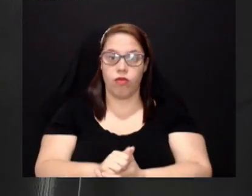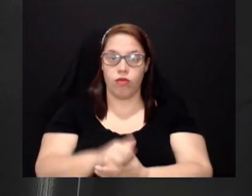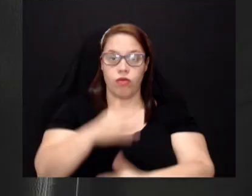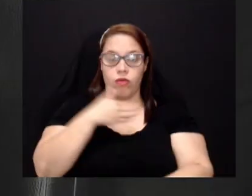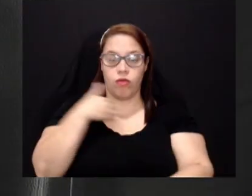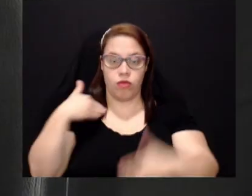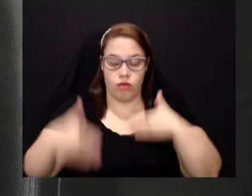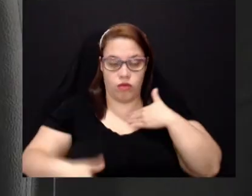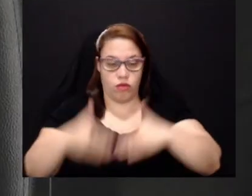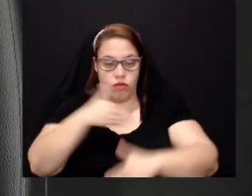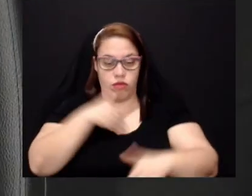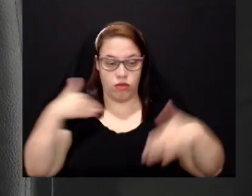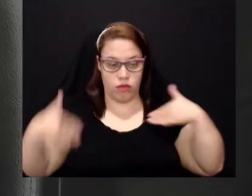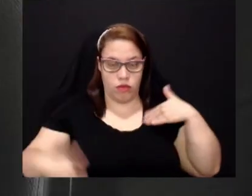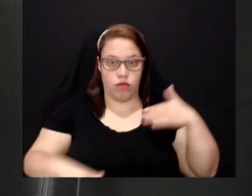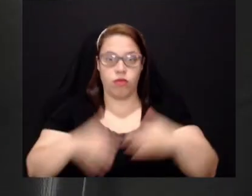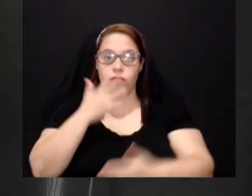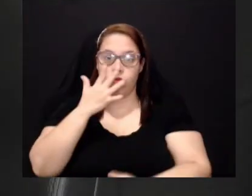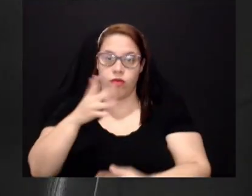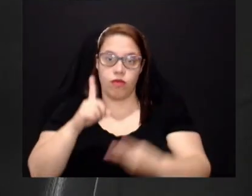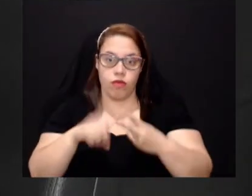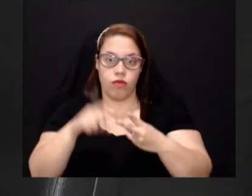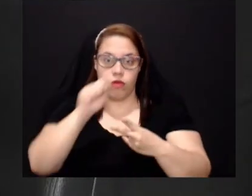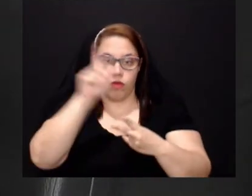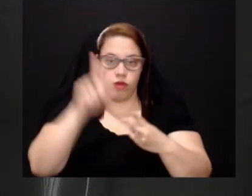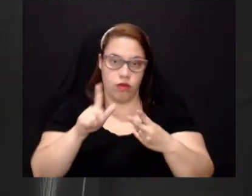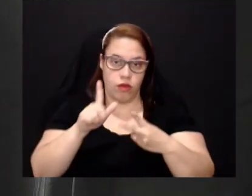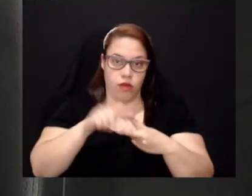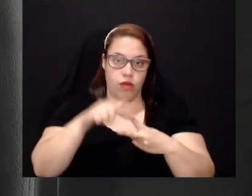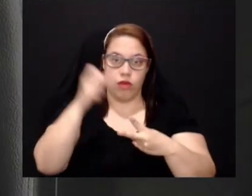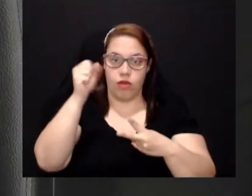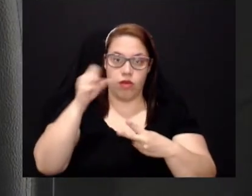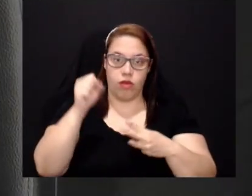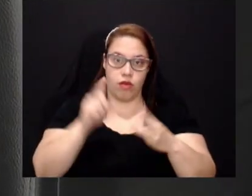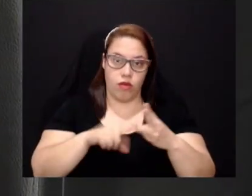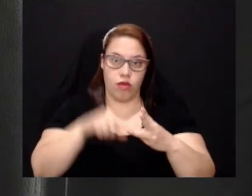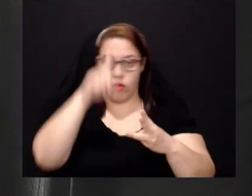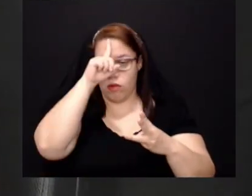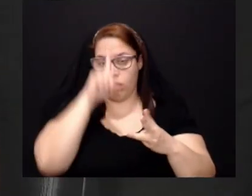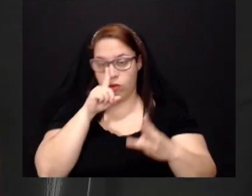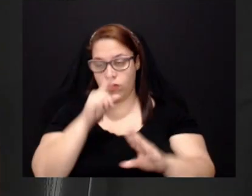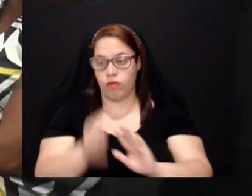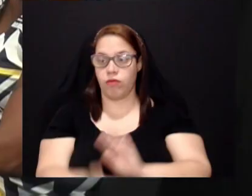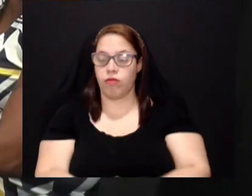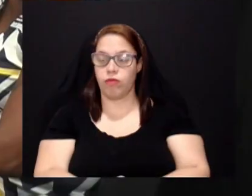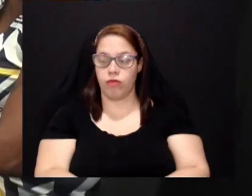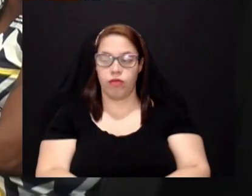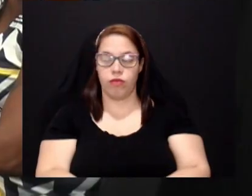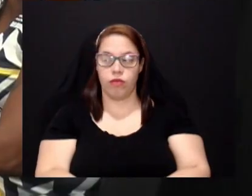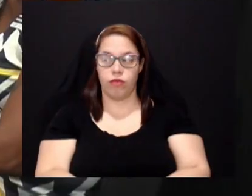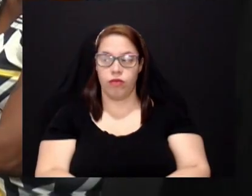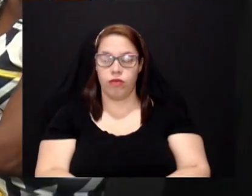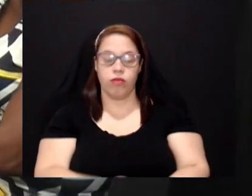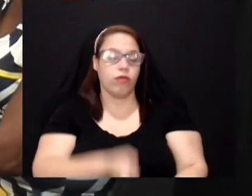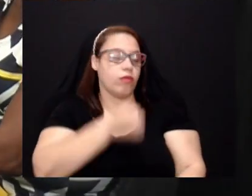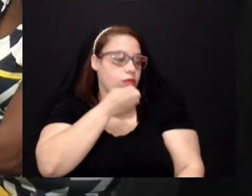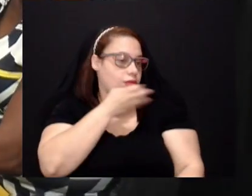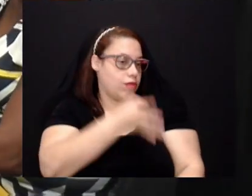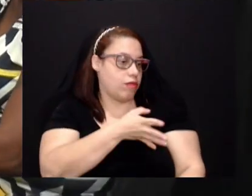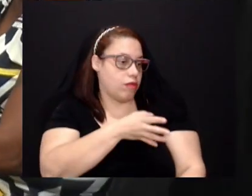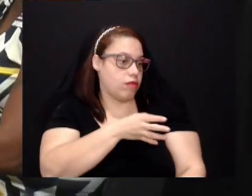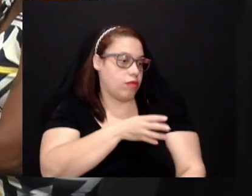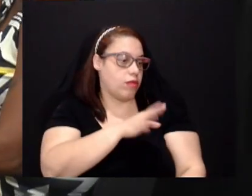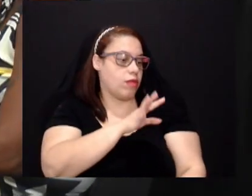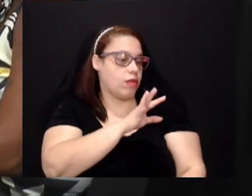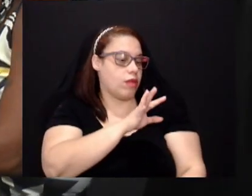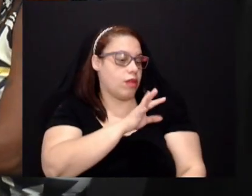estampado nas cores azul, branco, amarelo. Muito bem, obrigado, Elisandra. Thalita,